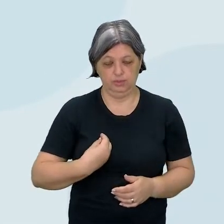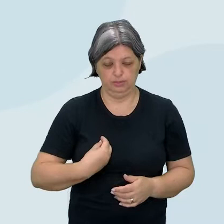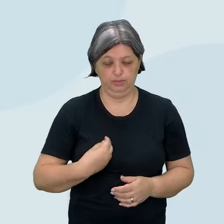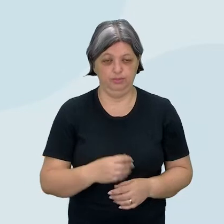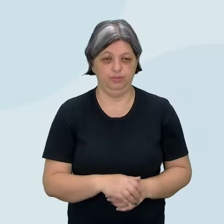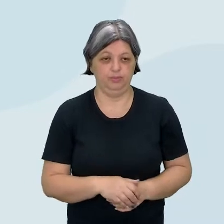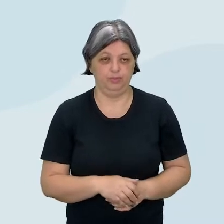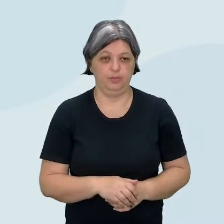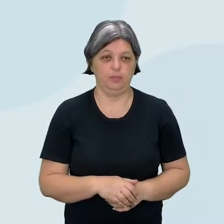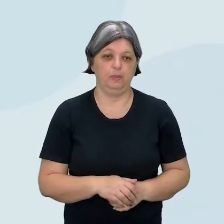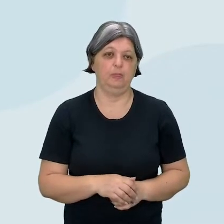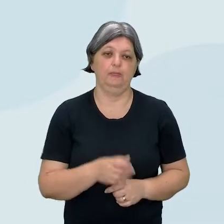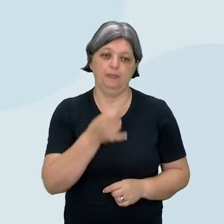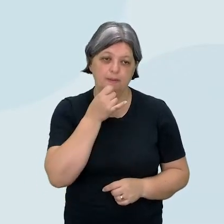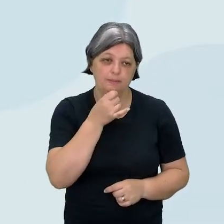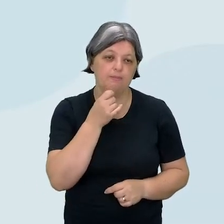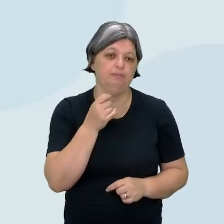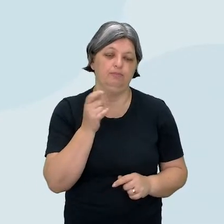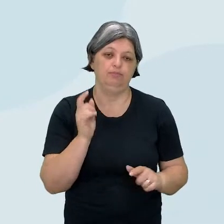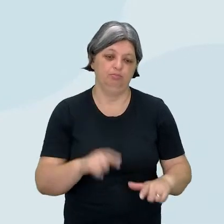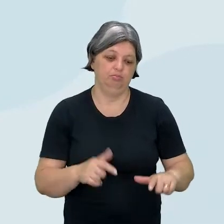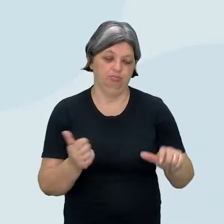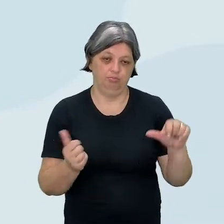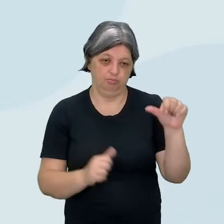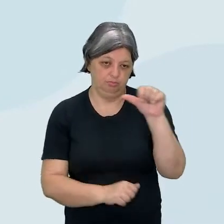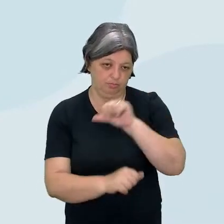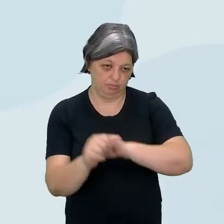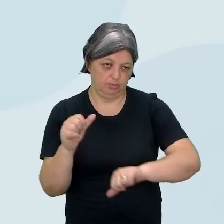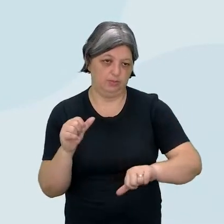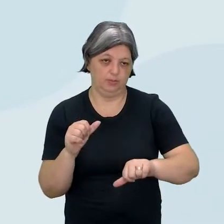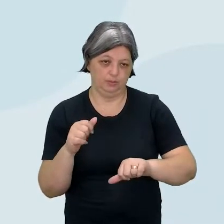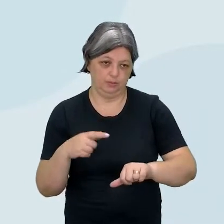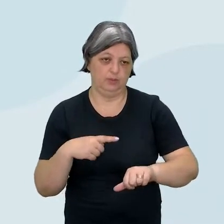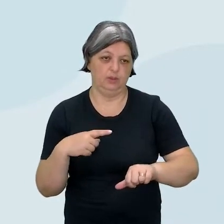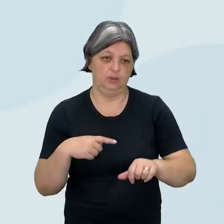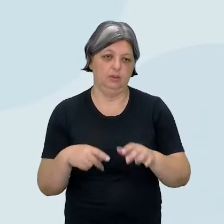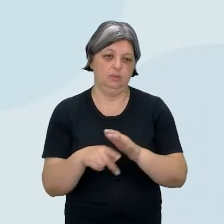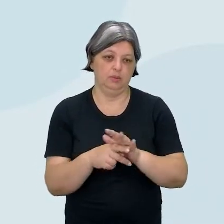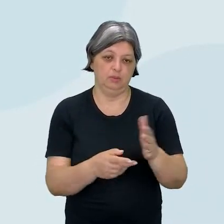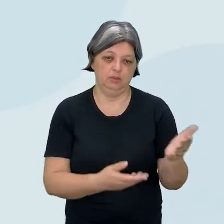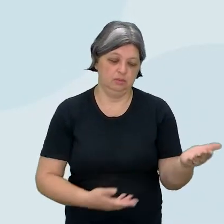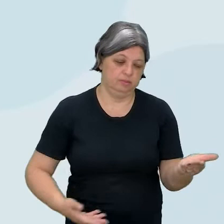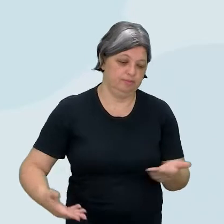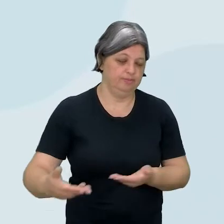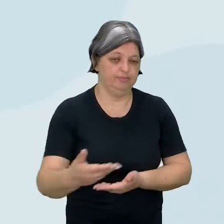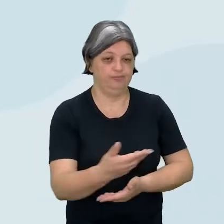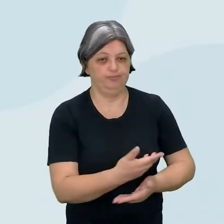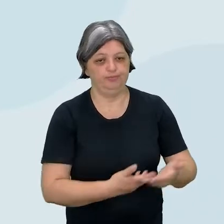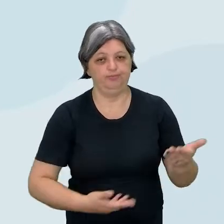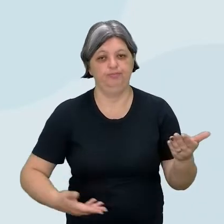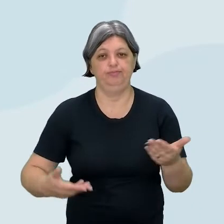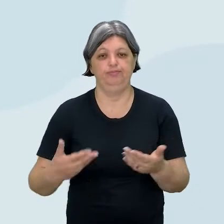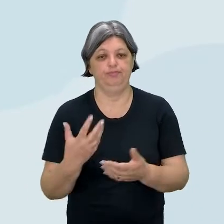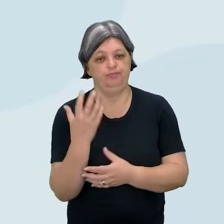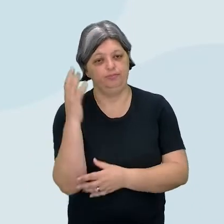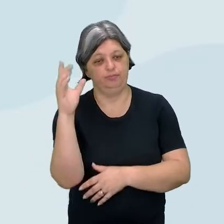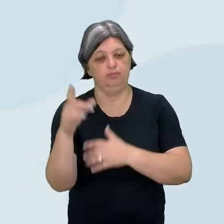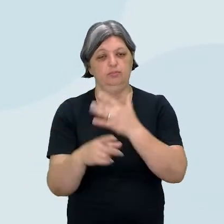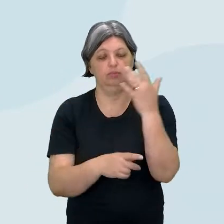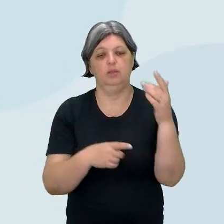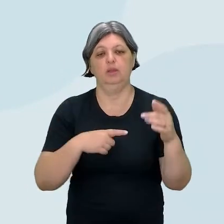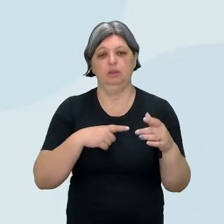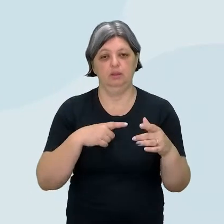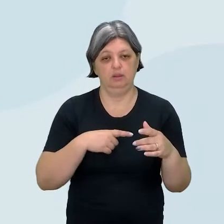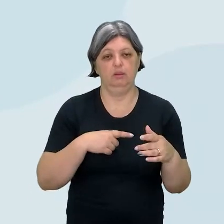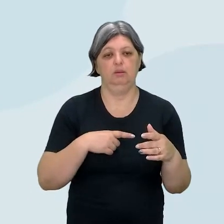as populações já não se alteram, né, eu vou ter as interações ecológicas, né, então eu vou ter, por exemplo, cadeias e